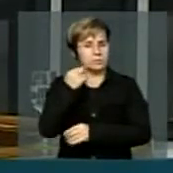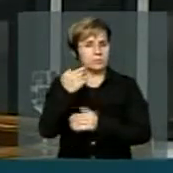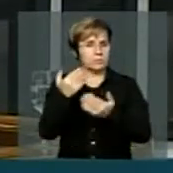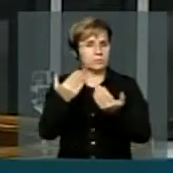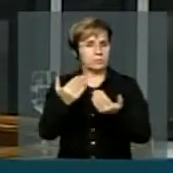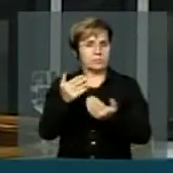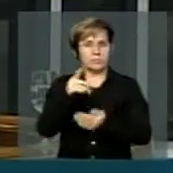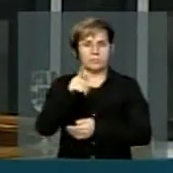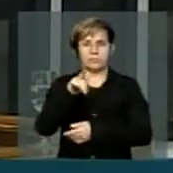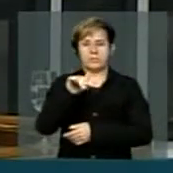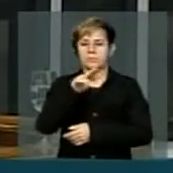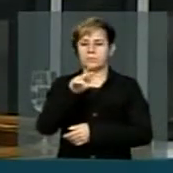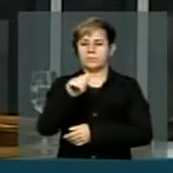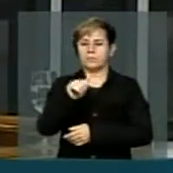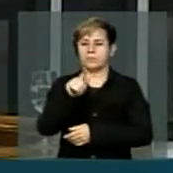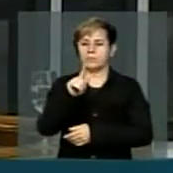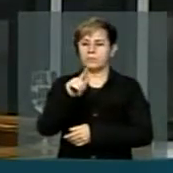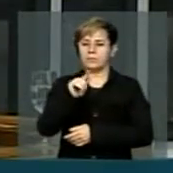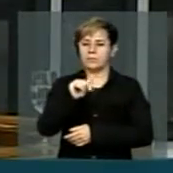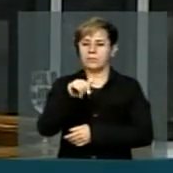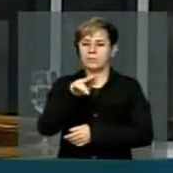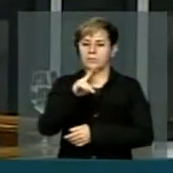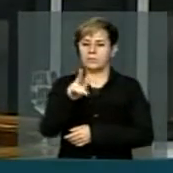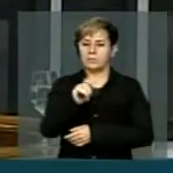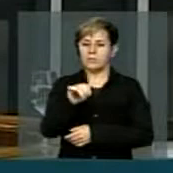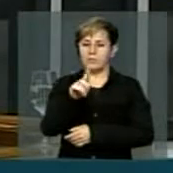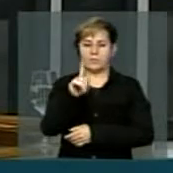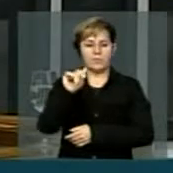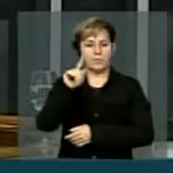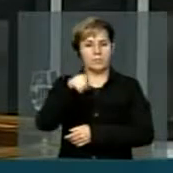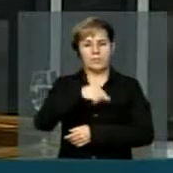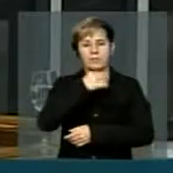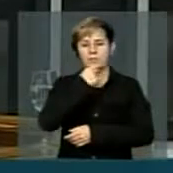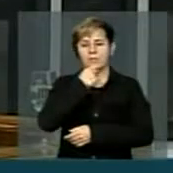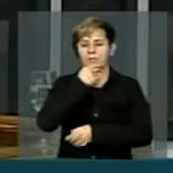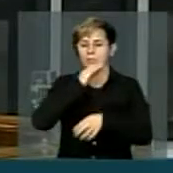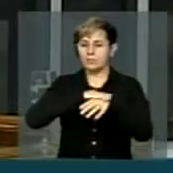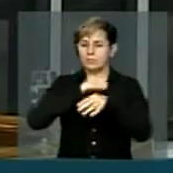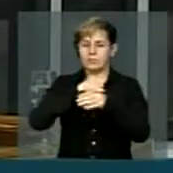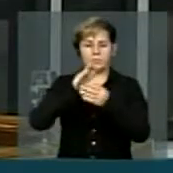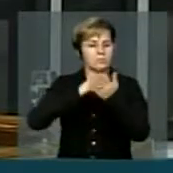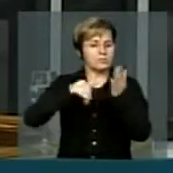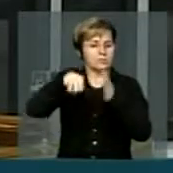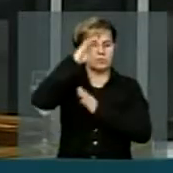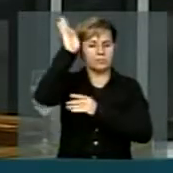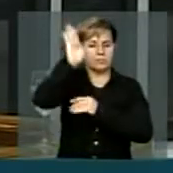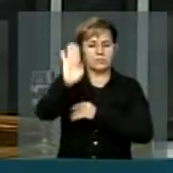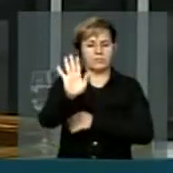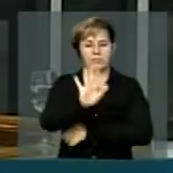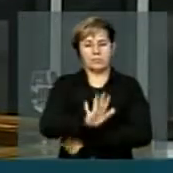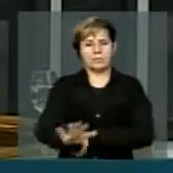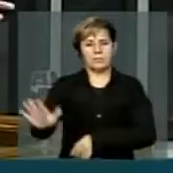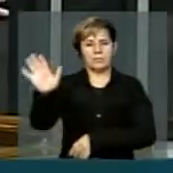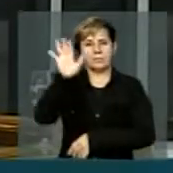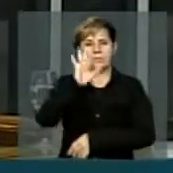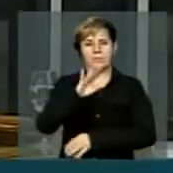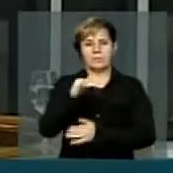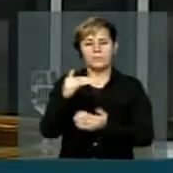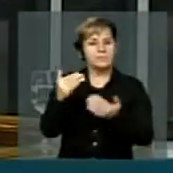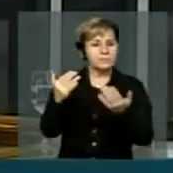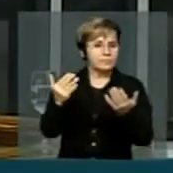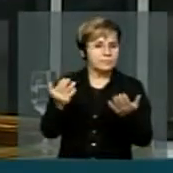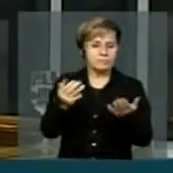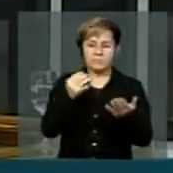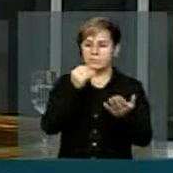de nordestino, é um homem nacional, né? Até porque quando de